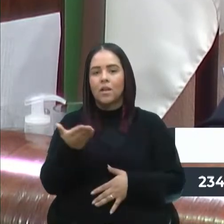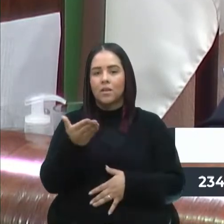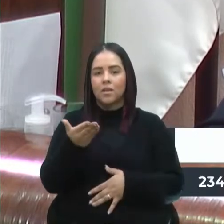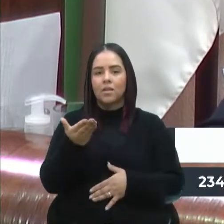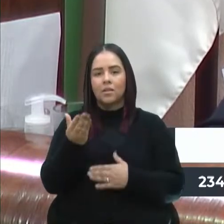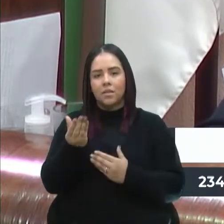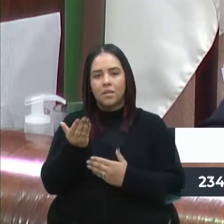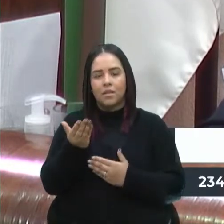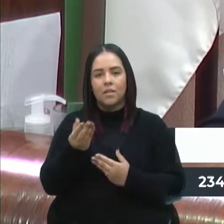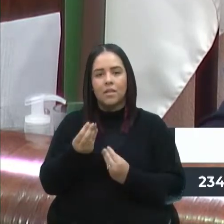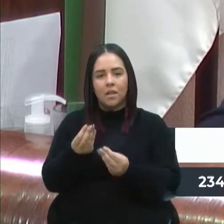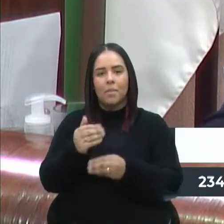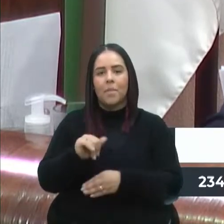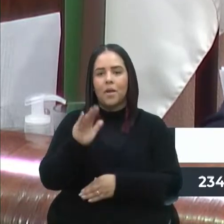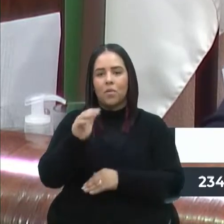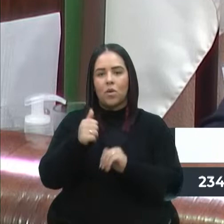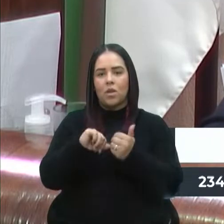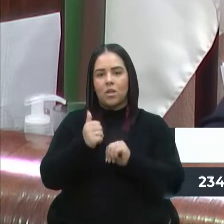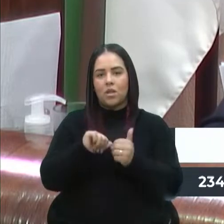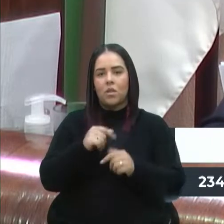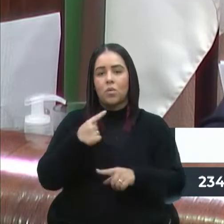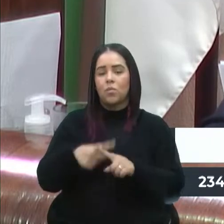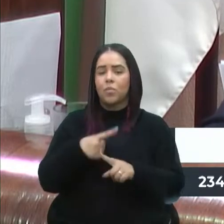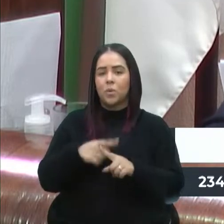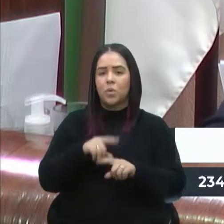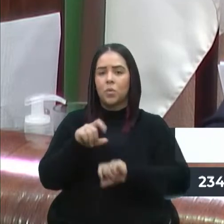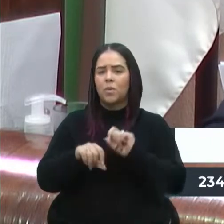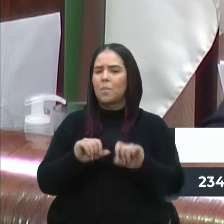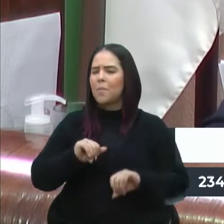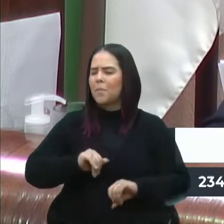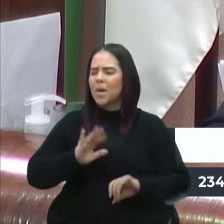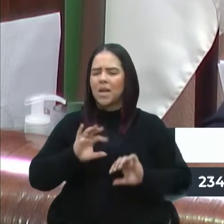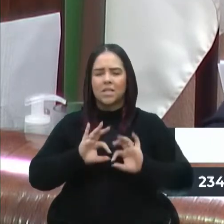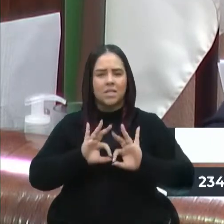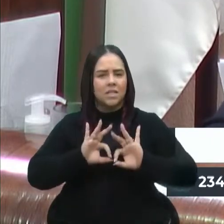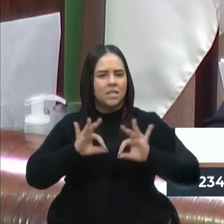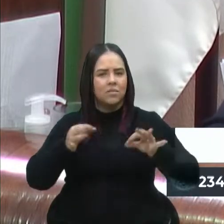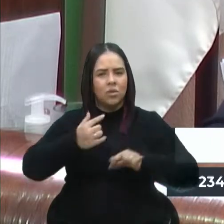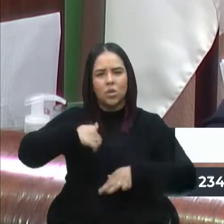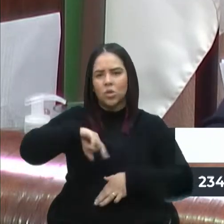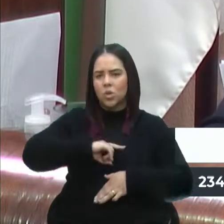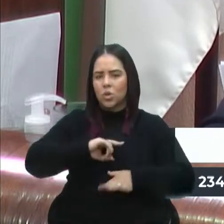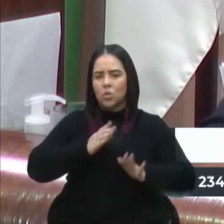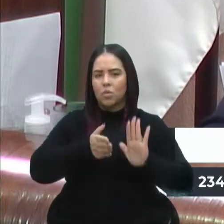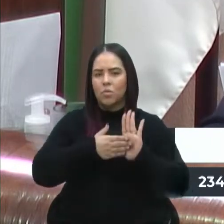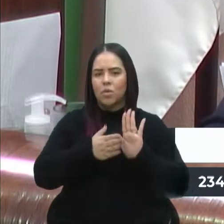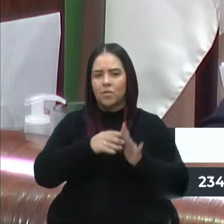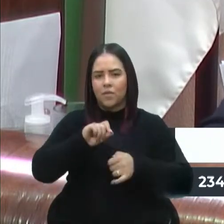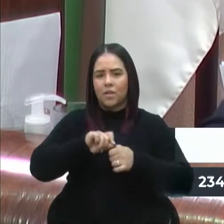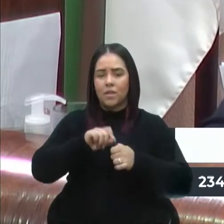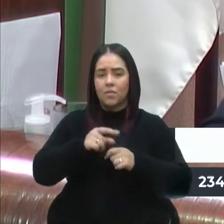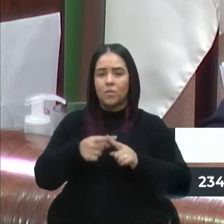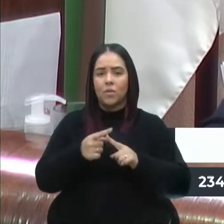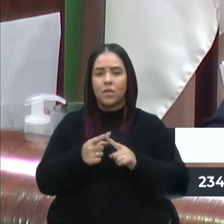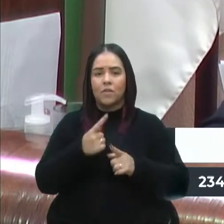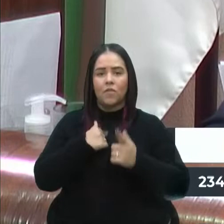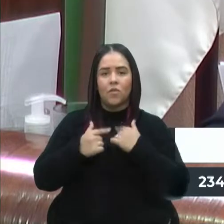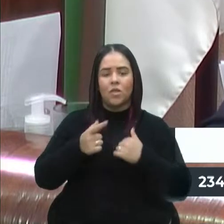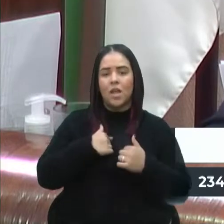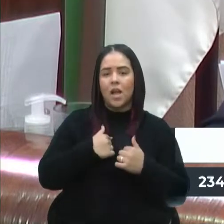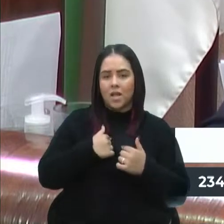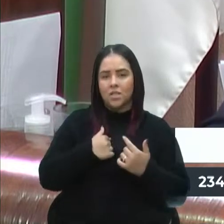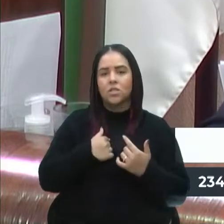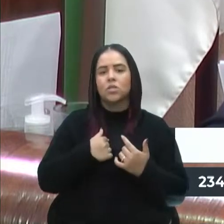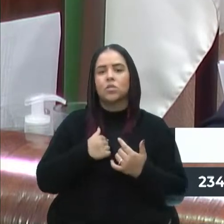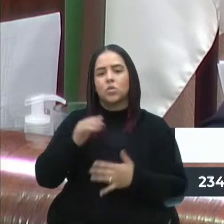serviço de qualidade manifesta-se nas coisas mais simples que nos propomos a fazer a vontade o desejo e o